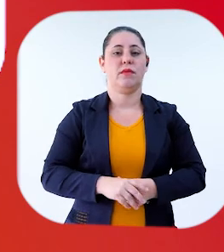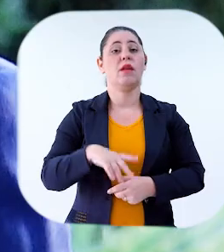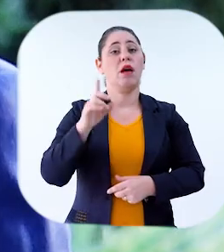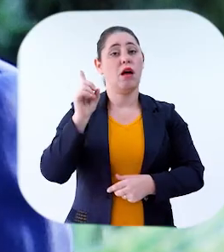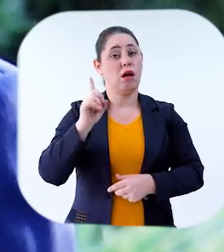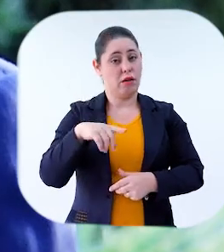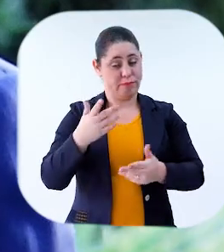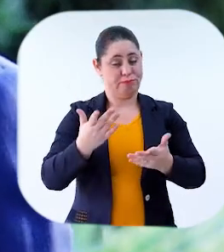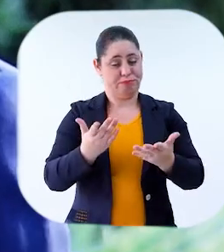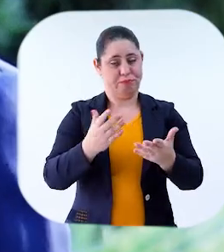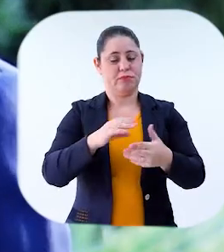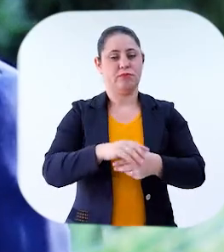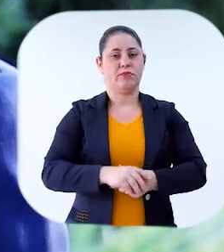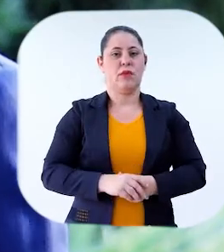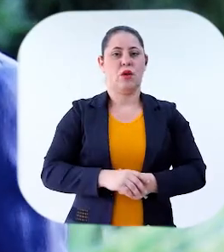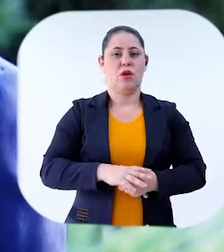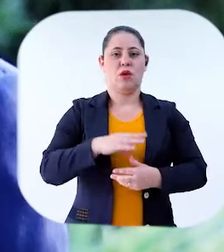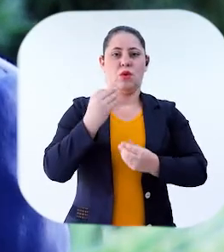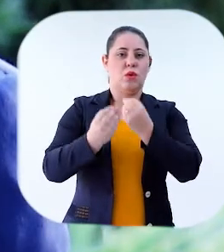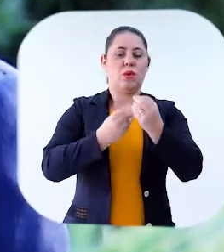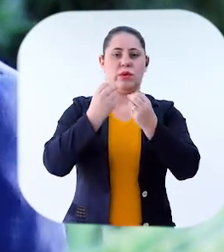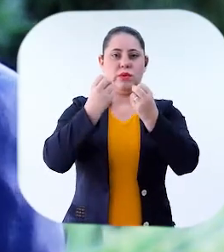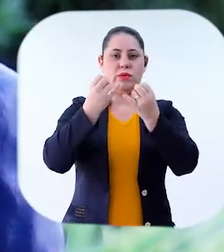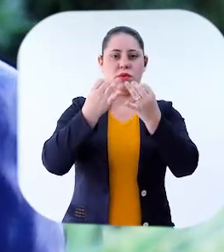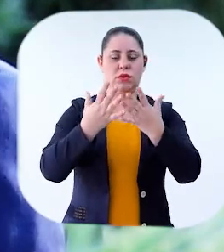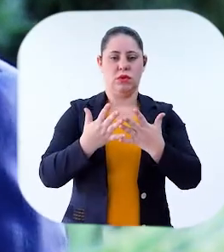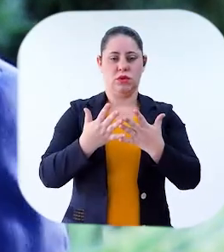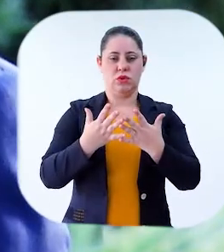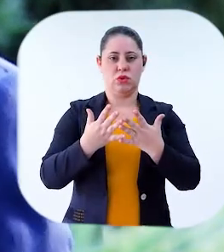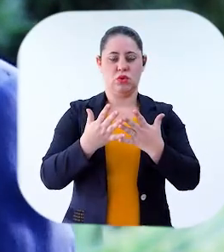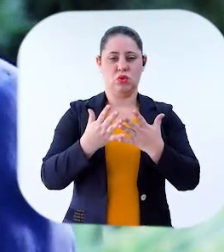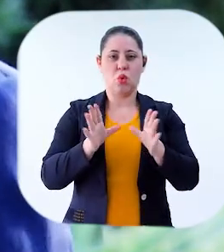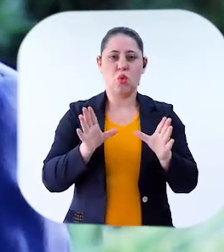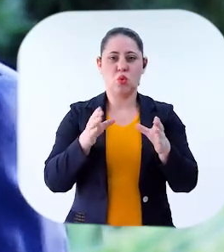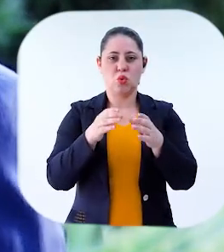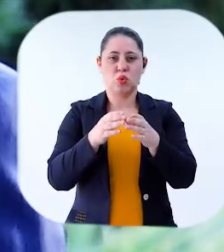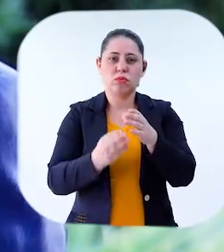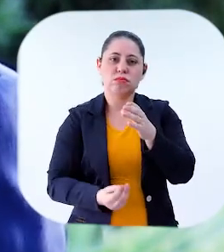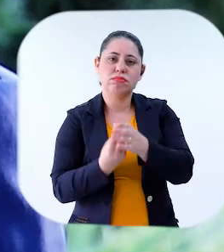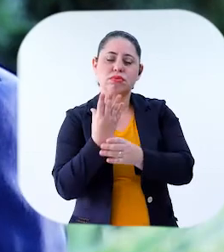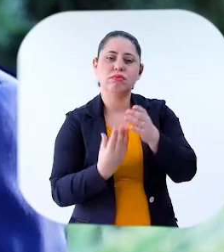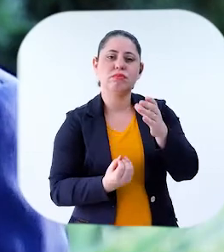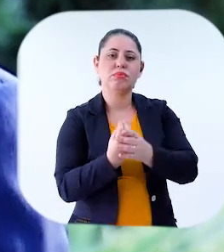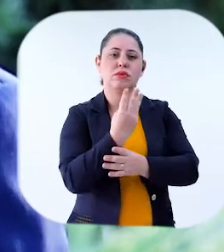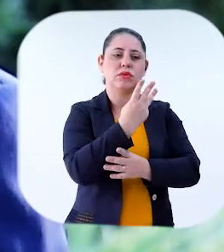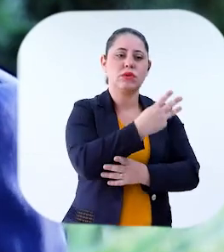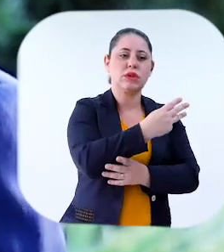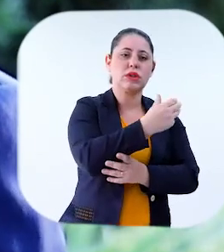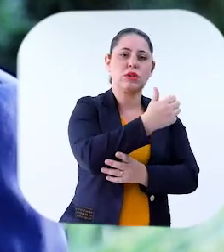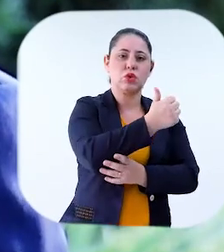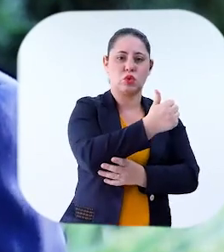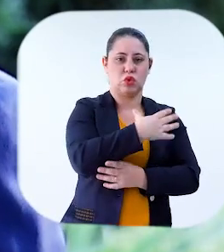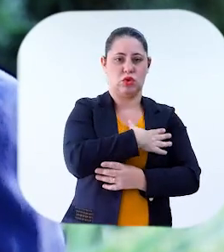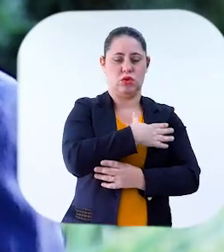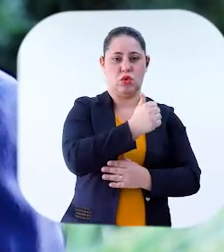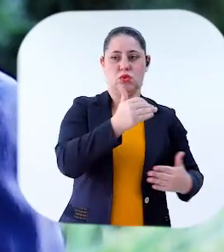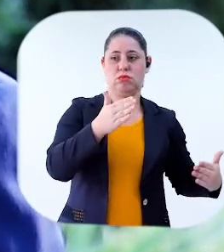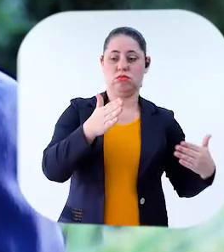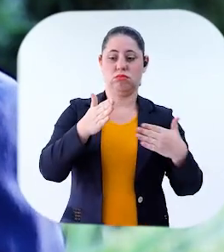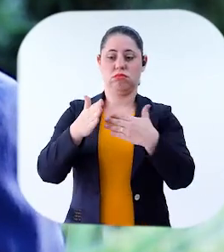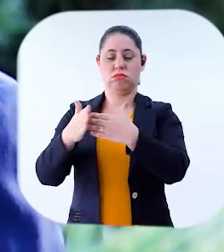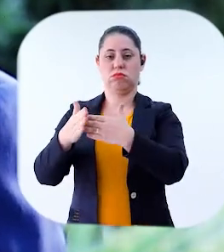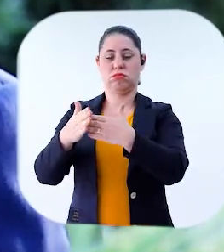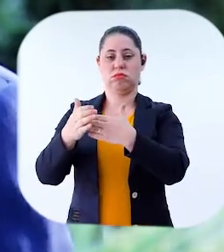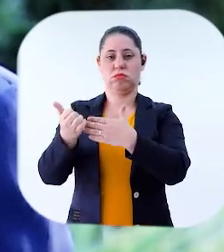reforçar. Exatamente. Como eu disse, as convenções serão realizadas de 31 de agosto a